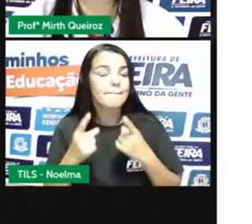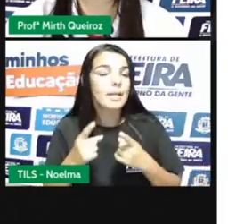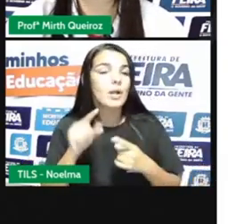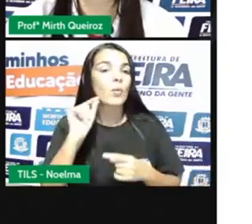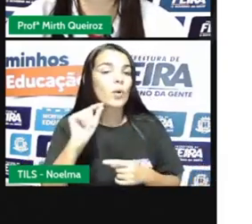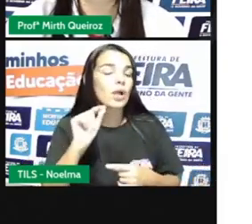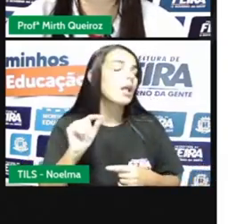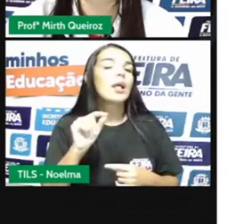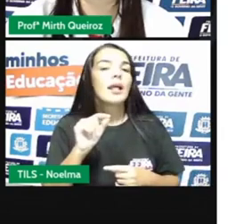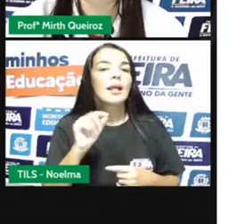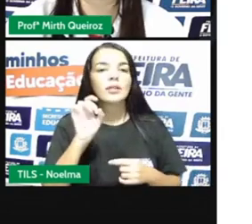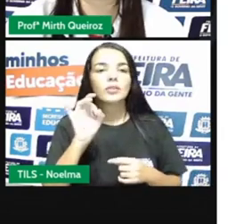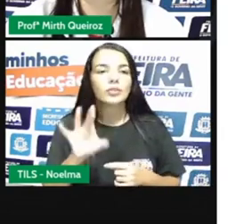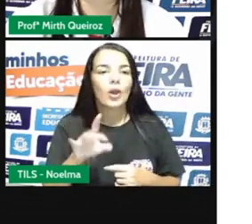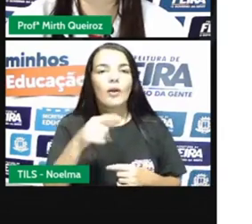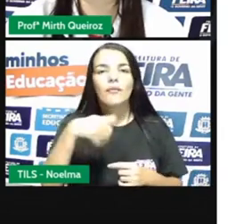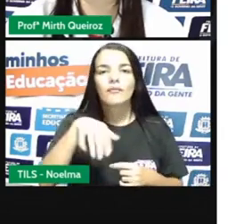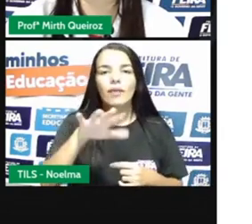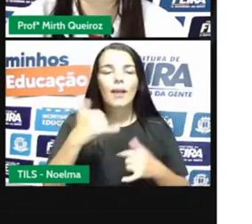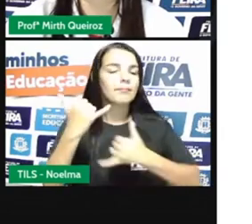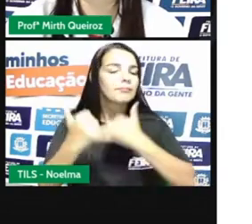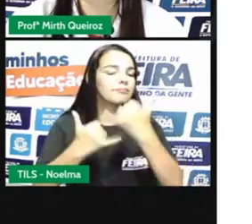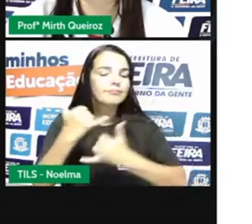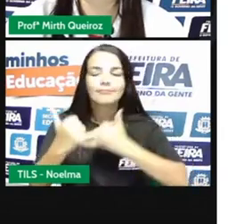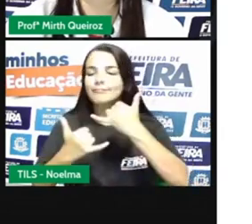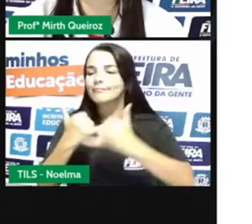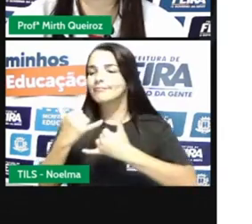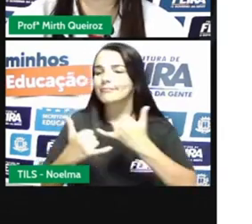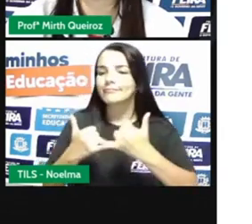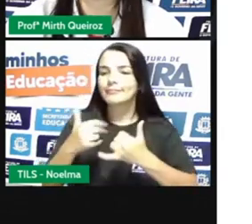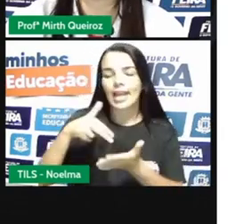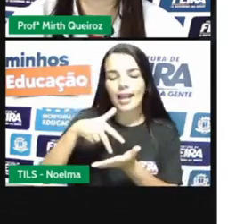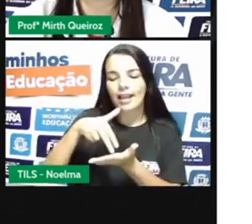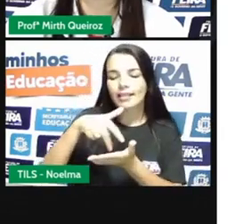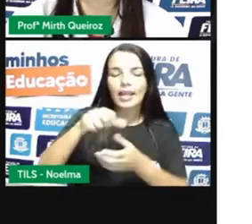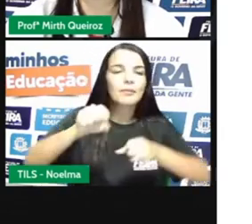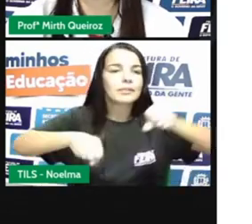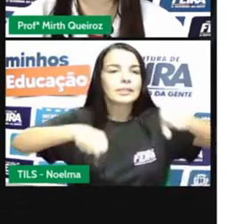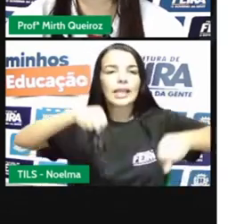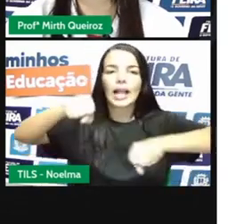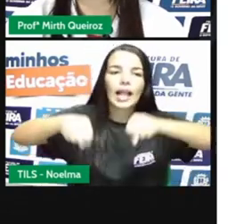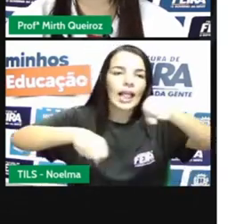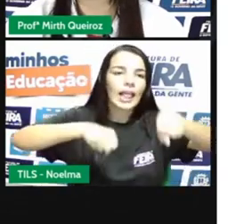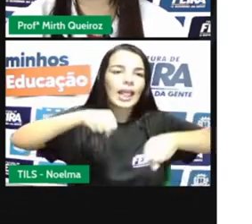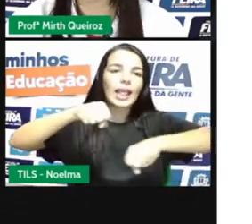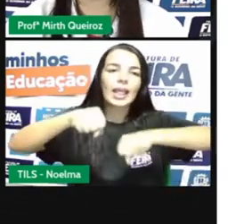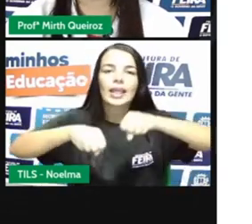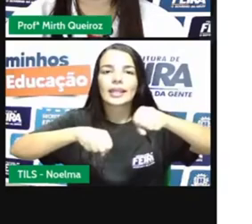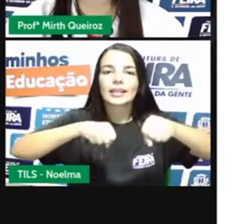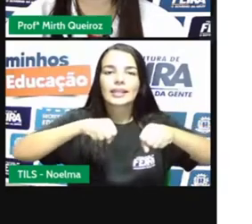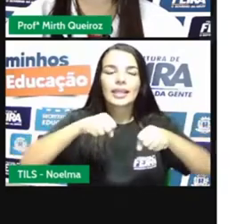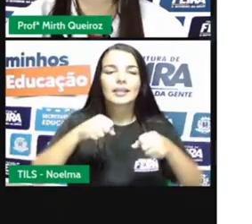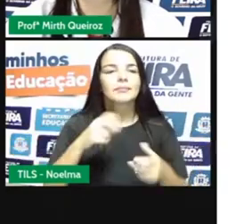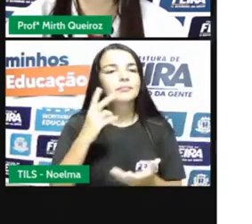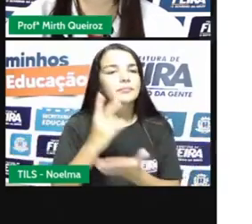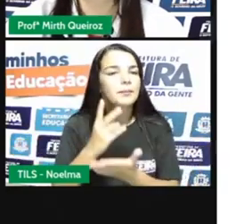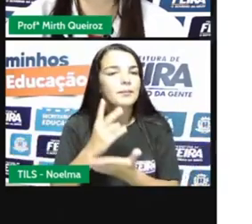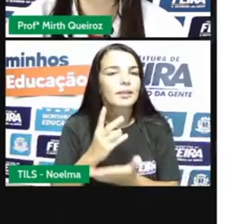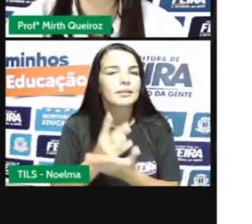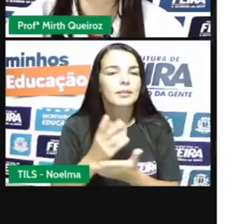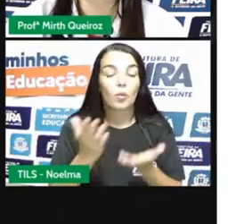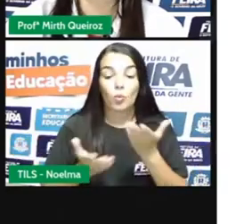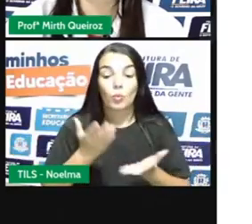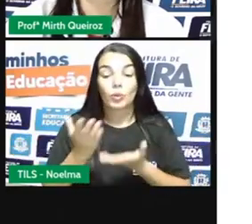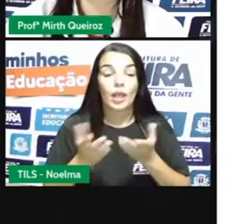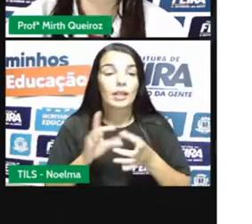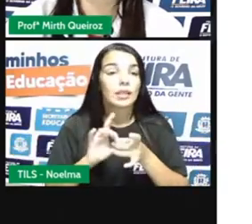razão, vale a pena visitar parques, permitir que as crianças andem de bicicleta, inicialmente com rodinhas, deixar que